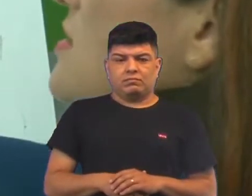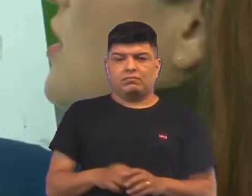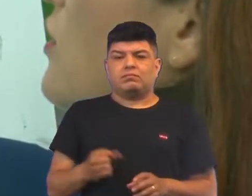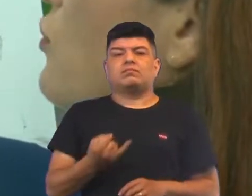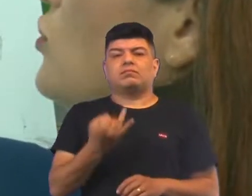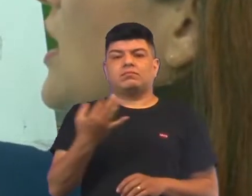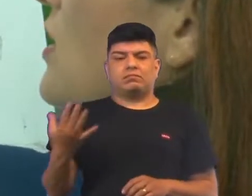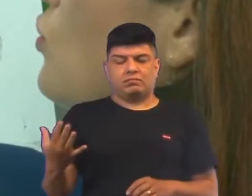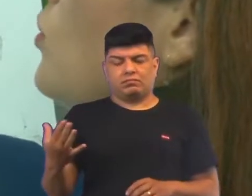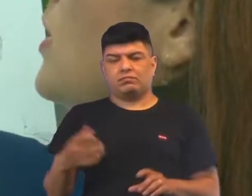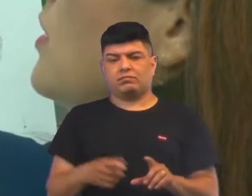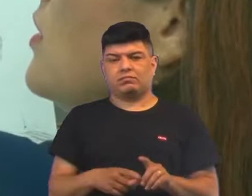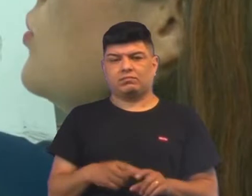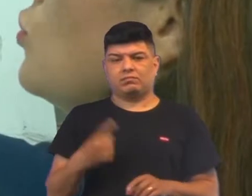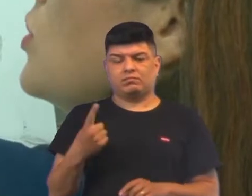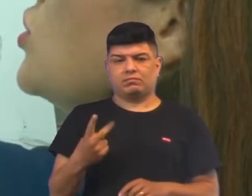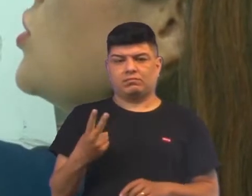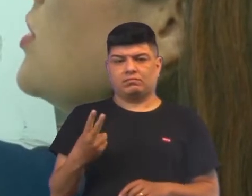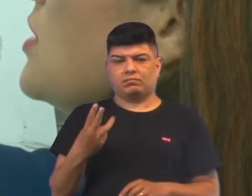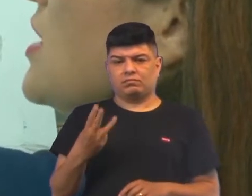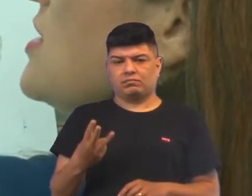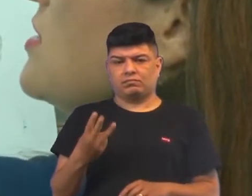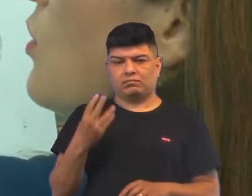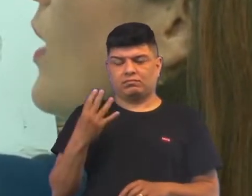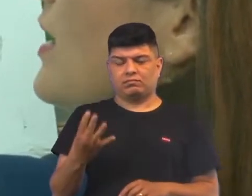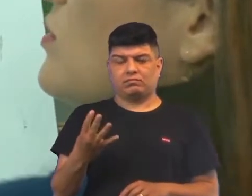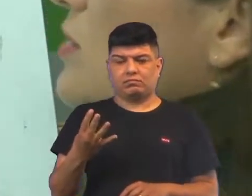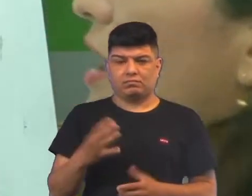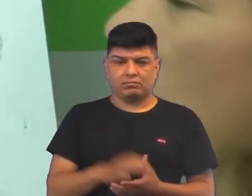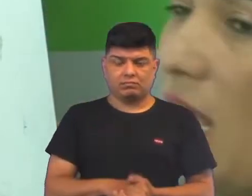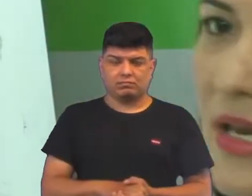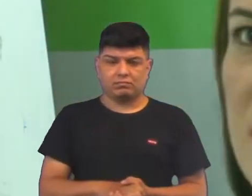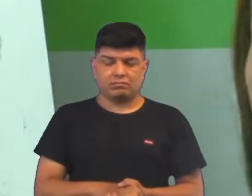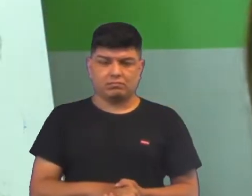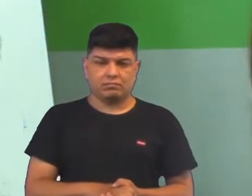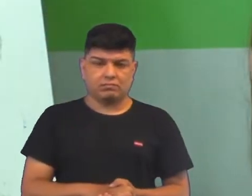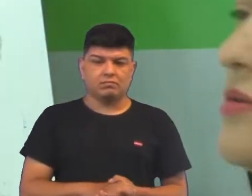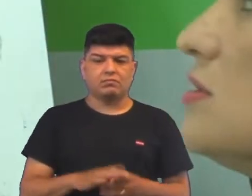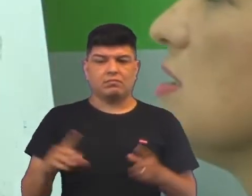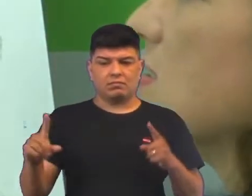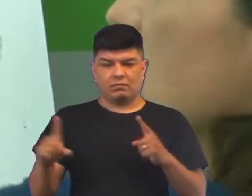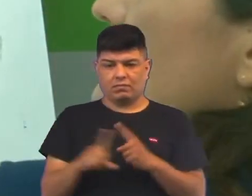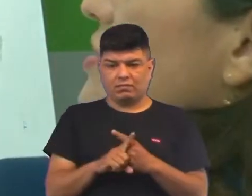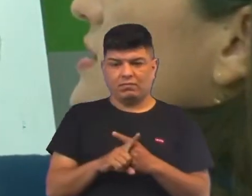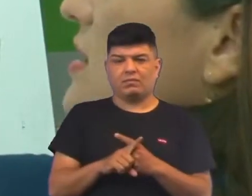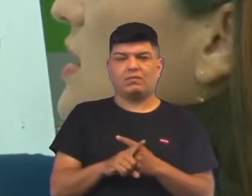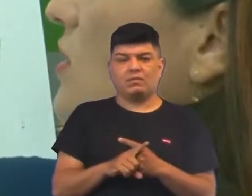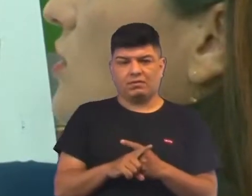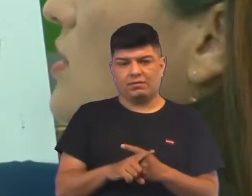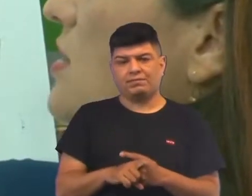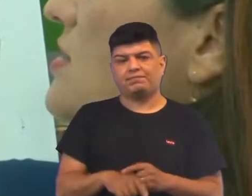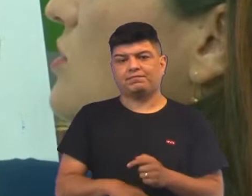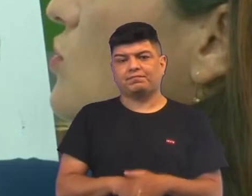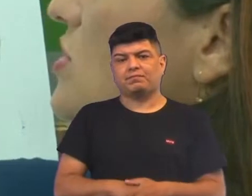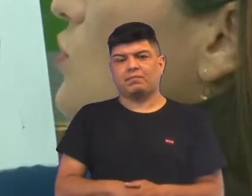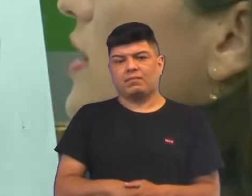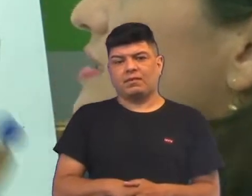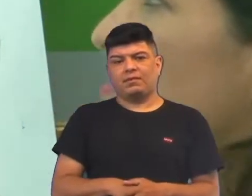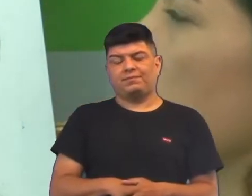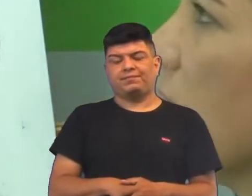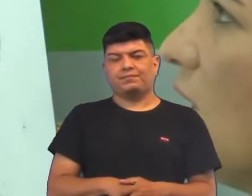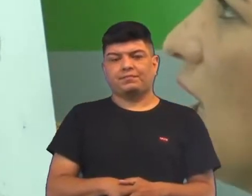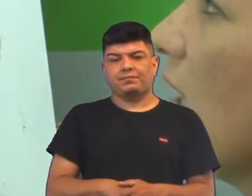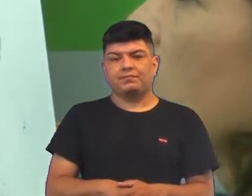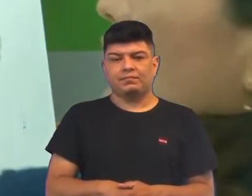quantas retas? Eu vou contar aqui 1, 2, 3, 4. Elas se cruzam? Se cruzam. Essa daqui, ó, se cruza